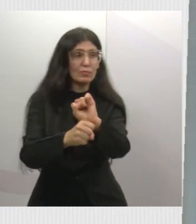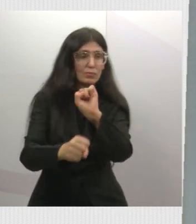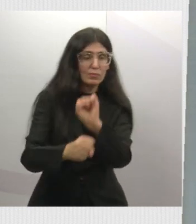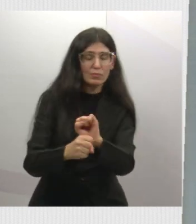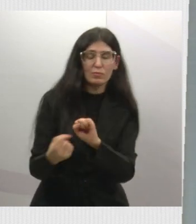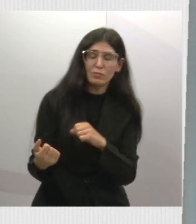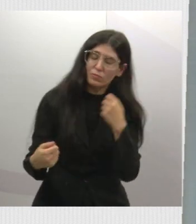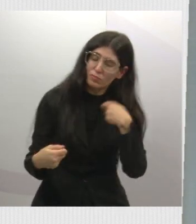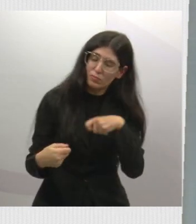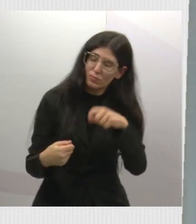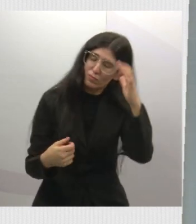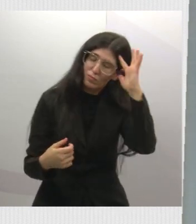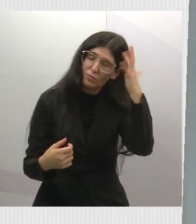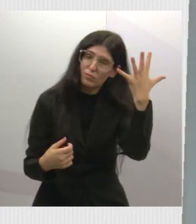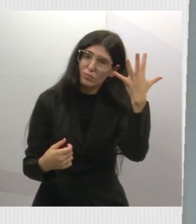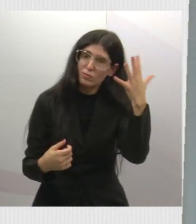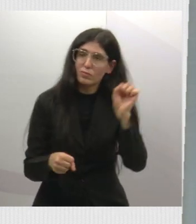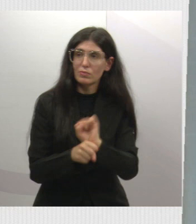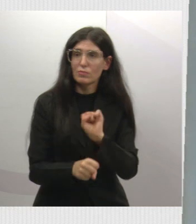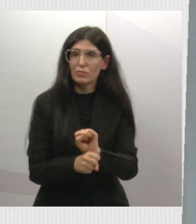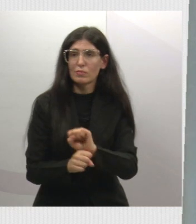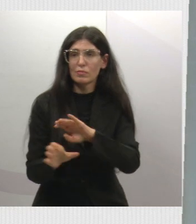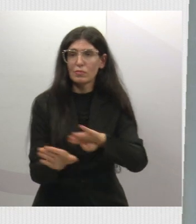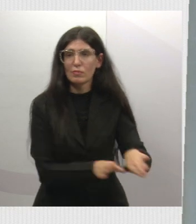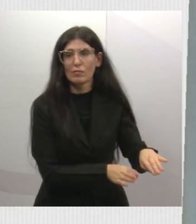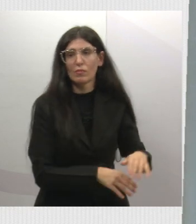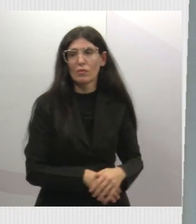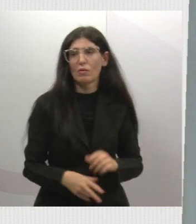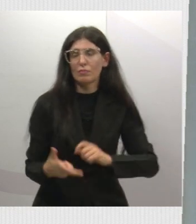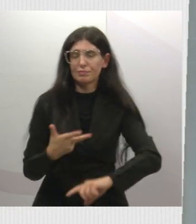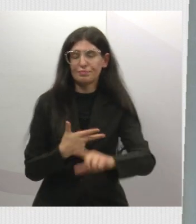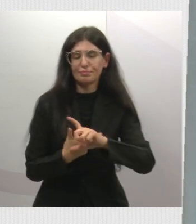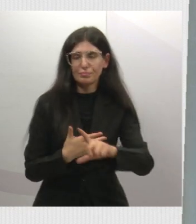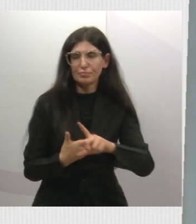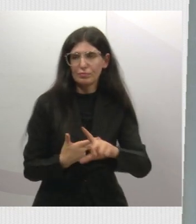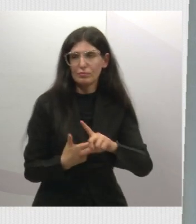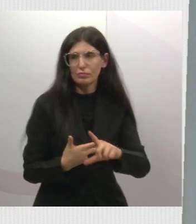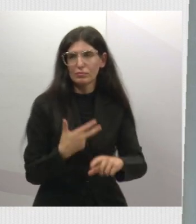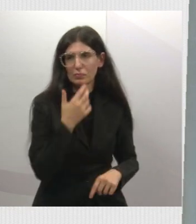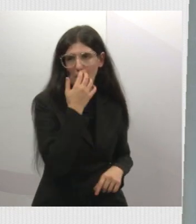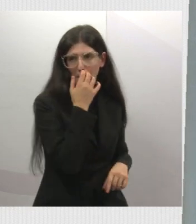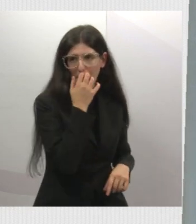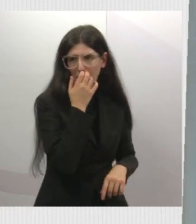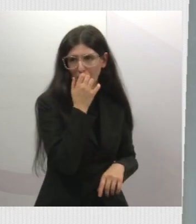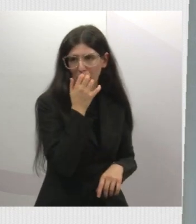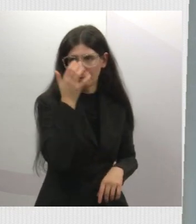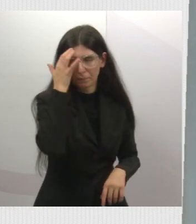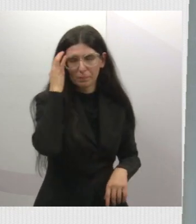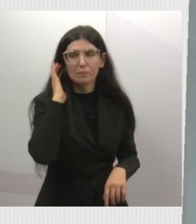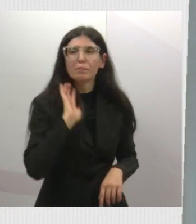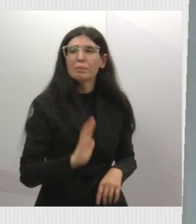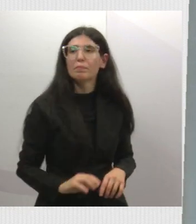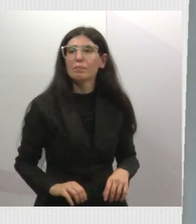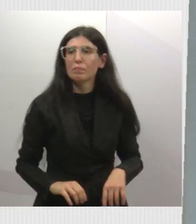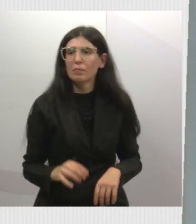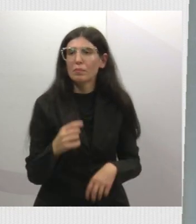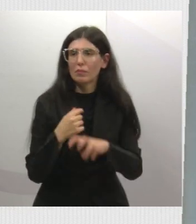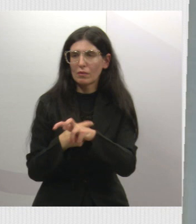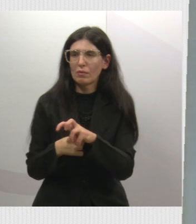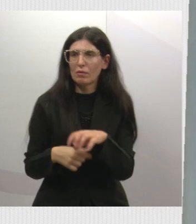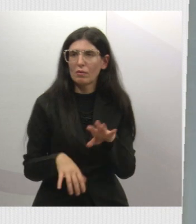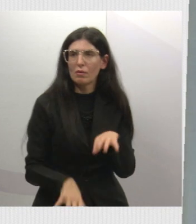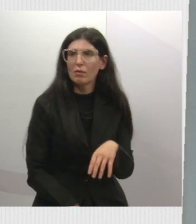Legislativo, a Câmara. Resta a pagar não processado, uma previsão, inscrito,